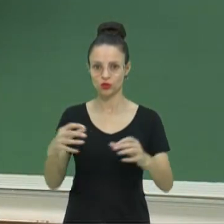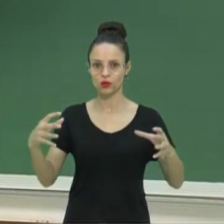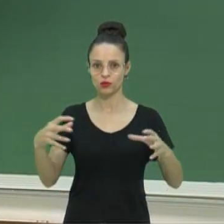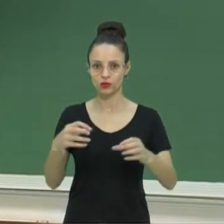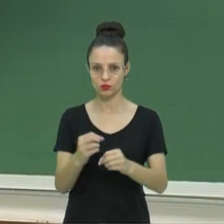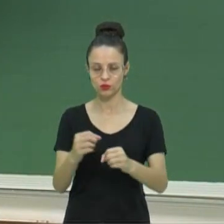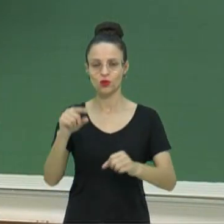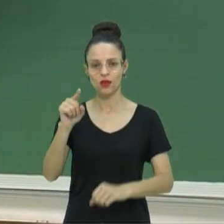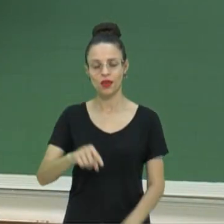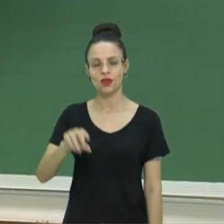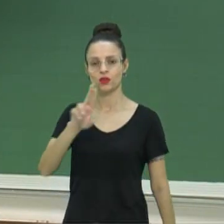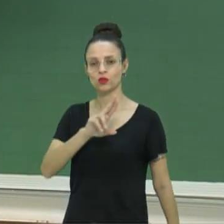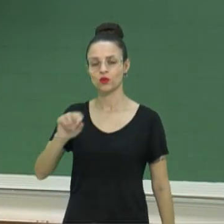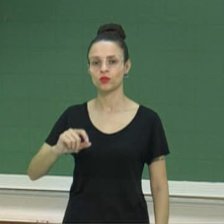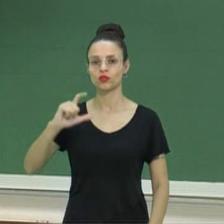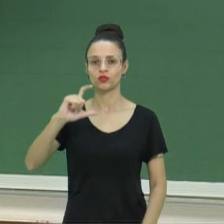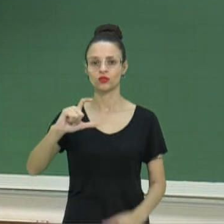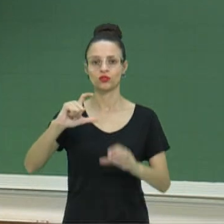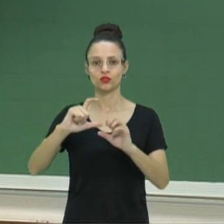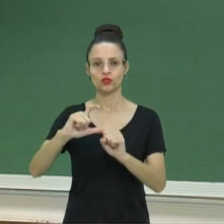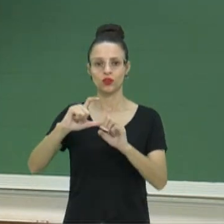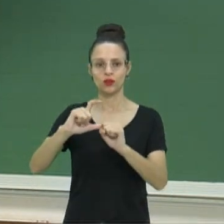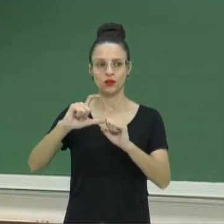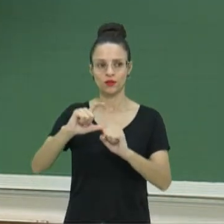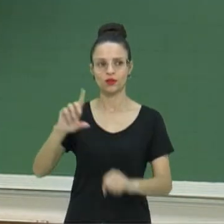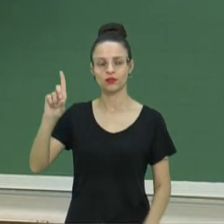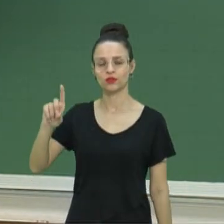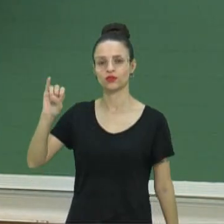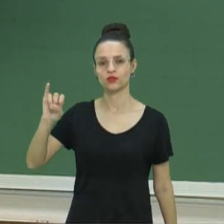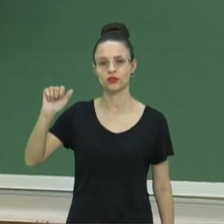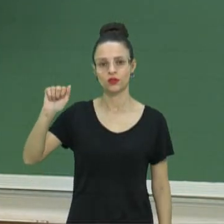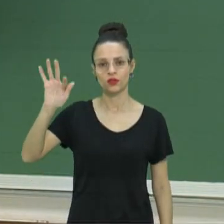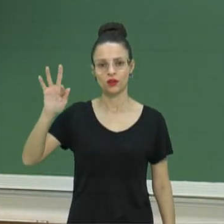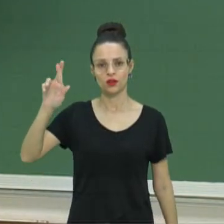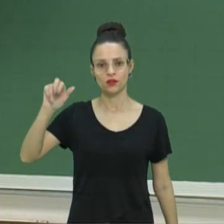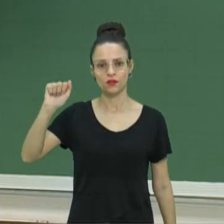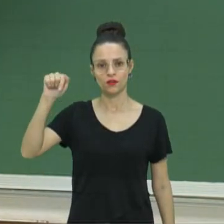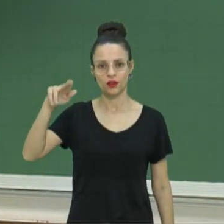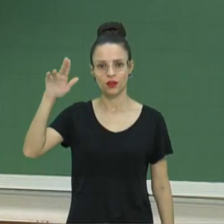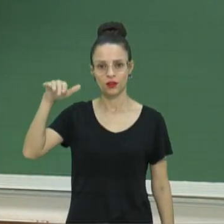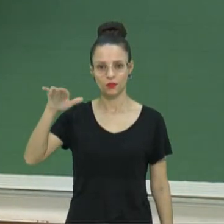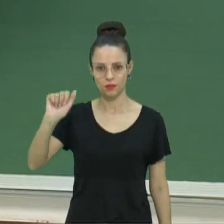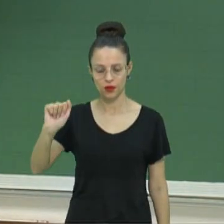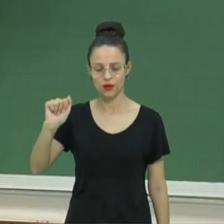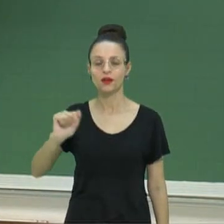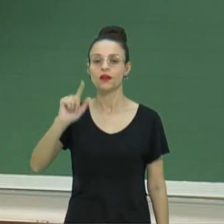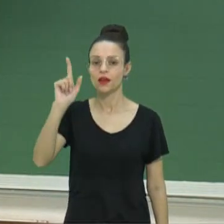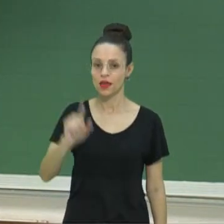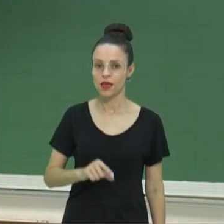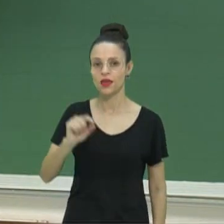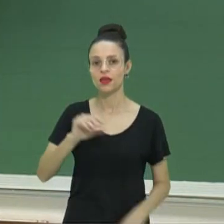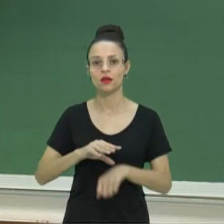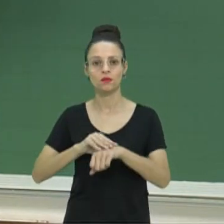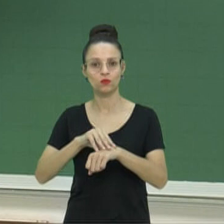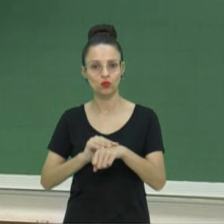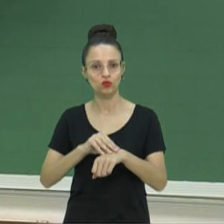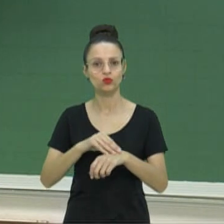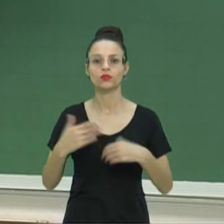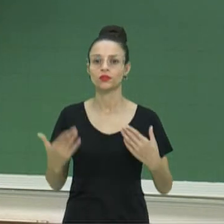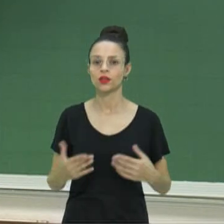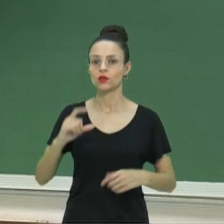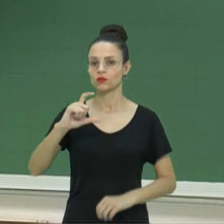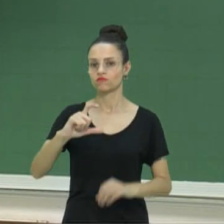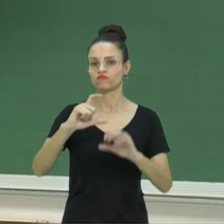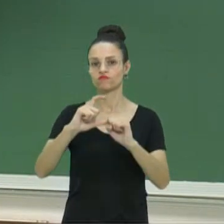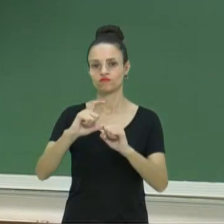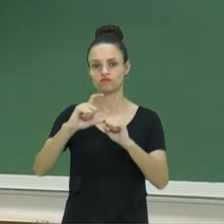isso daí é o diafragma que vai estar realizando este movimento. Então, como o diafragma é músculo, sendo músculo,